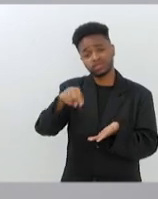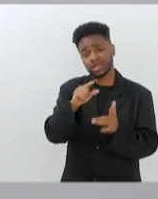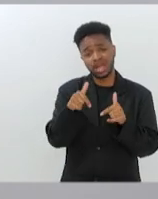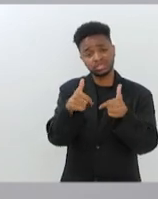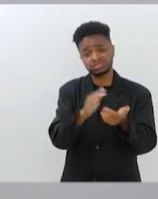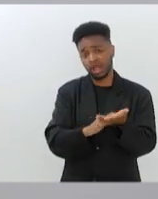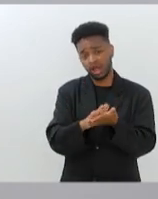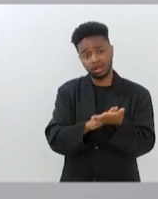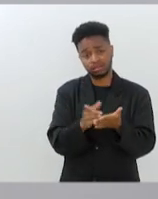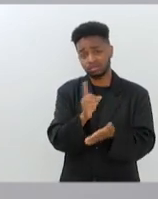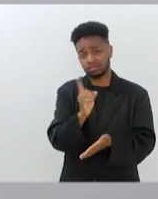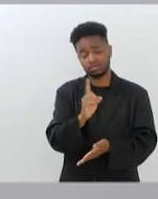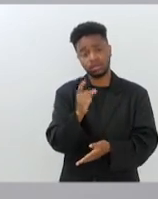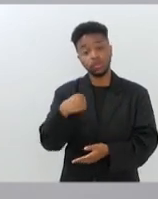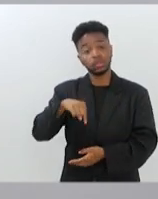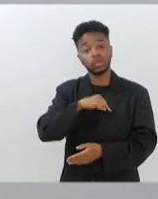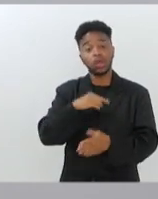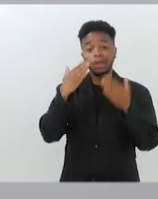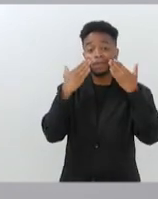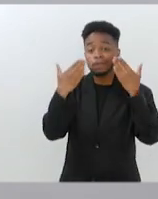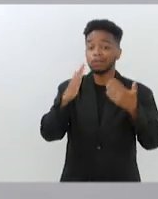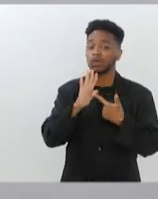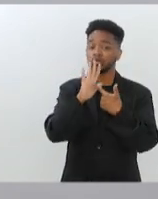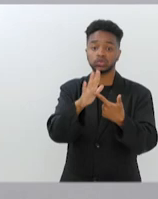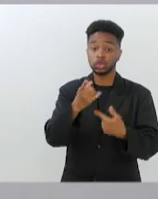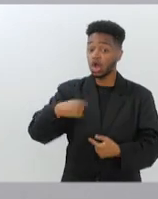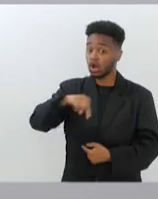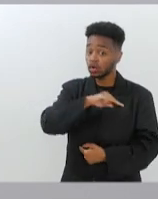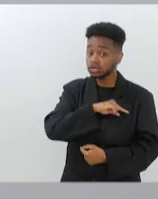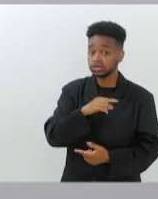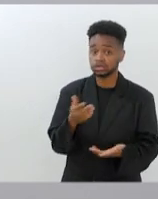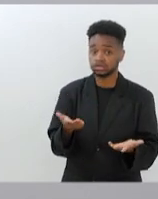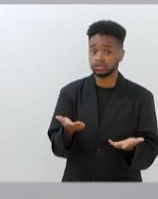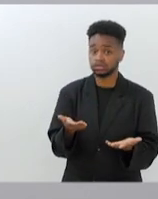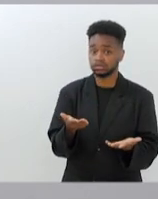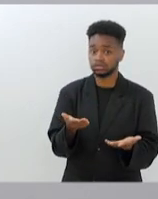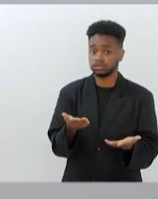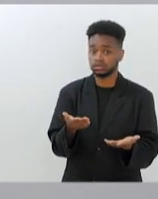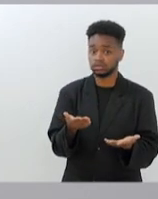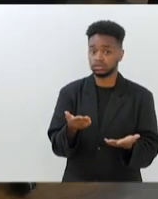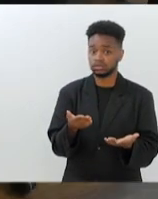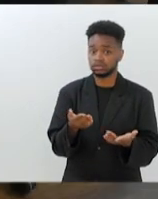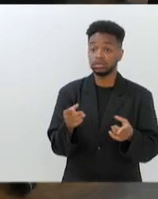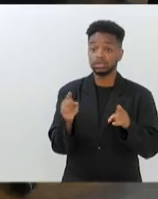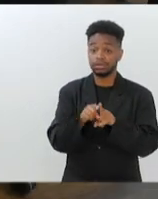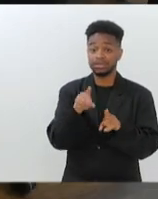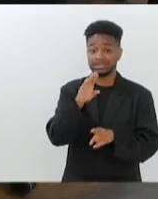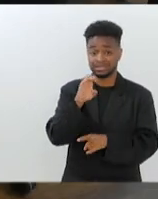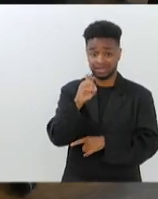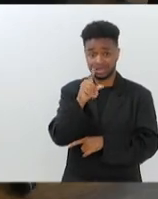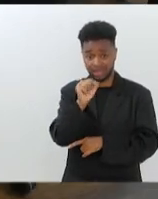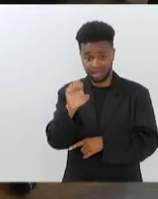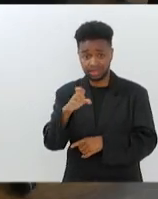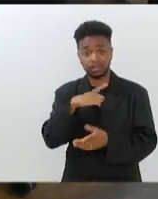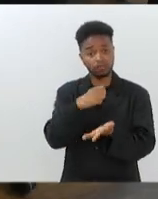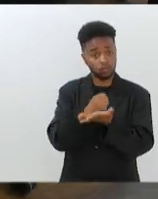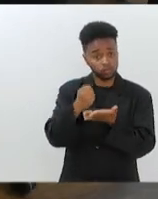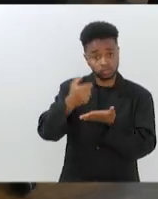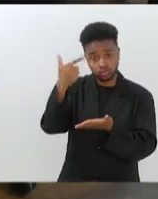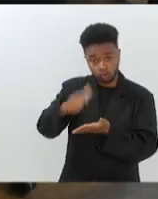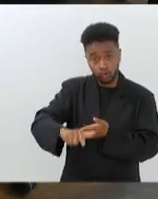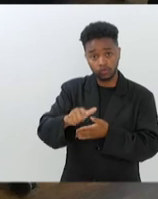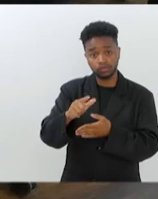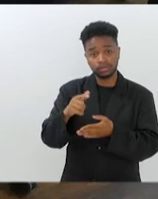nenhuma quem expôs essa canalice fomos nós aqui muito pelo contrário Deputado a Sedai renovou o contrato depois de 10